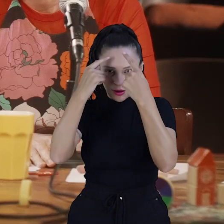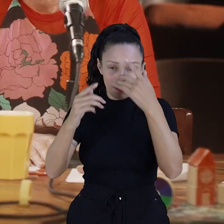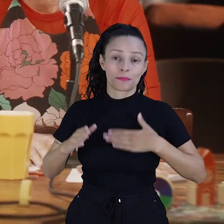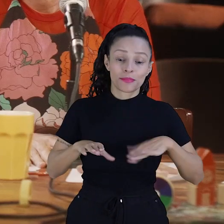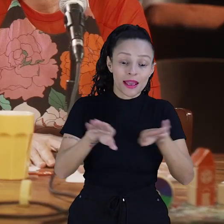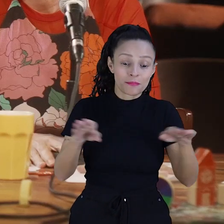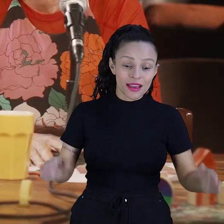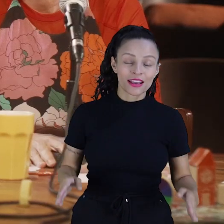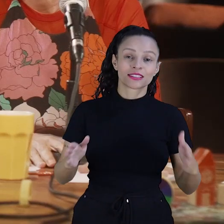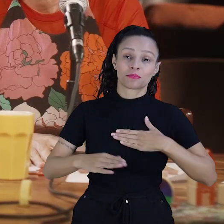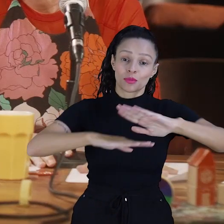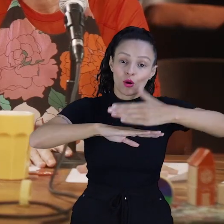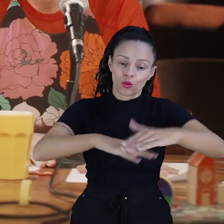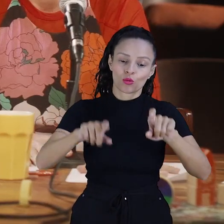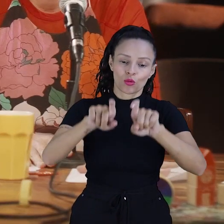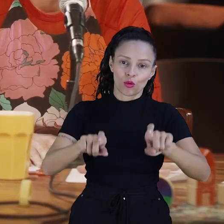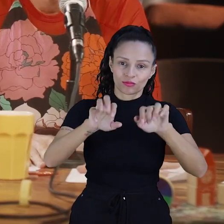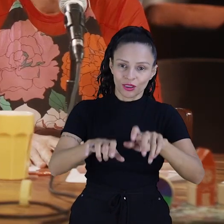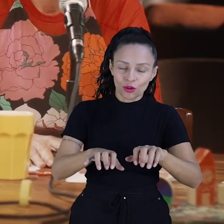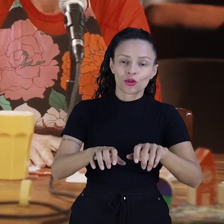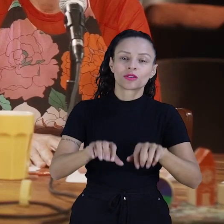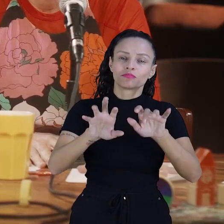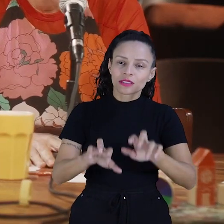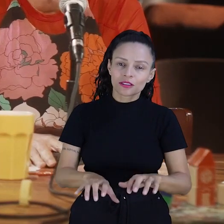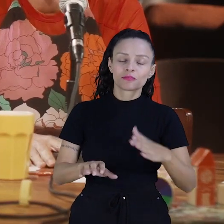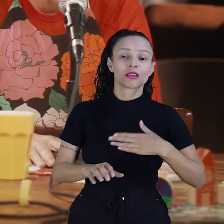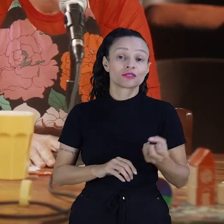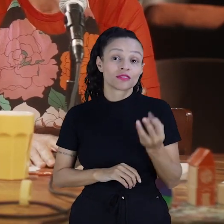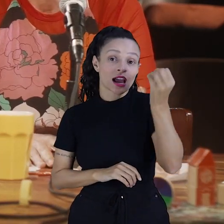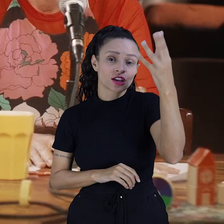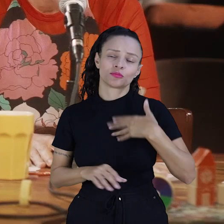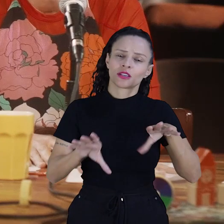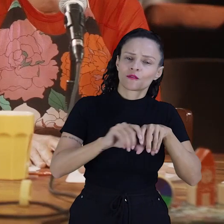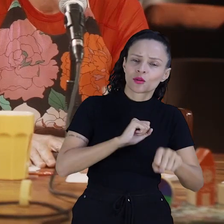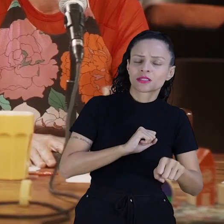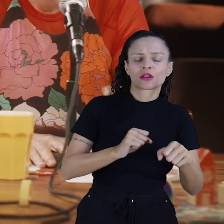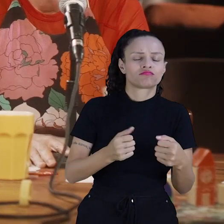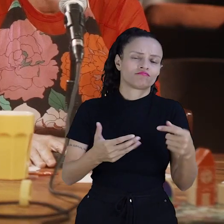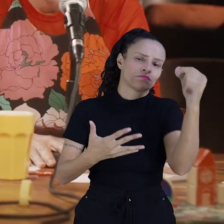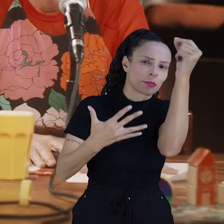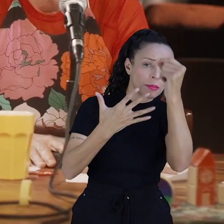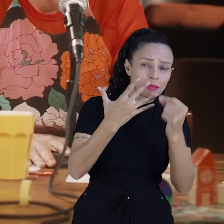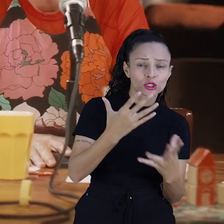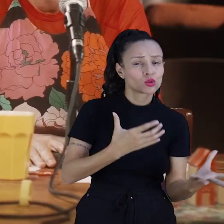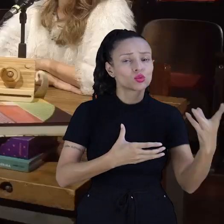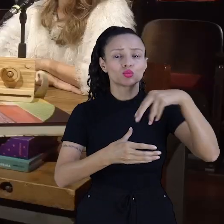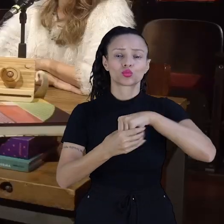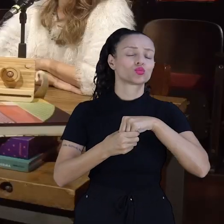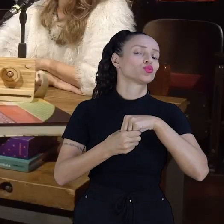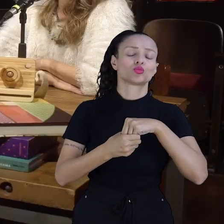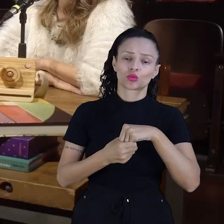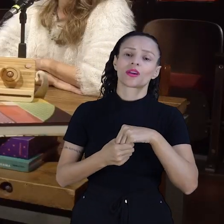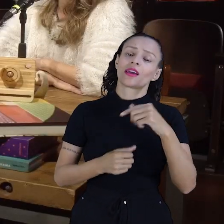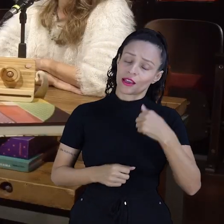experimentação, a minha mesa, o meu computador para escrever, as minhas viagens, as minhas formações de outros professores, enfim.